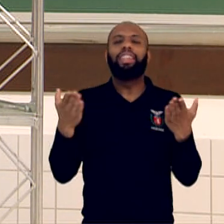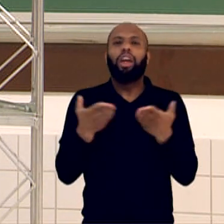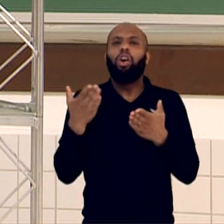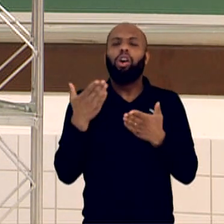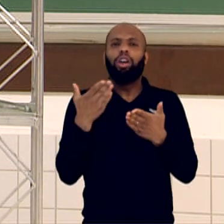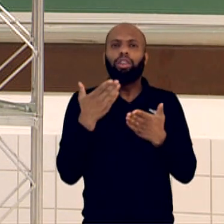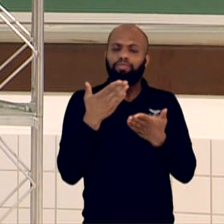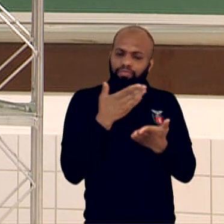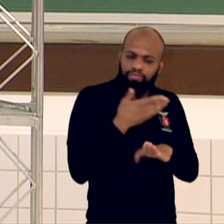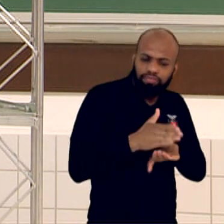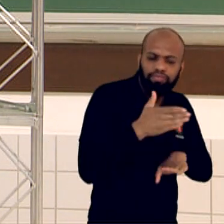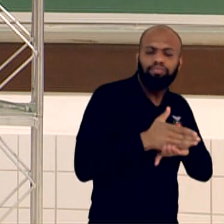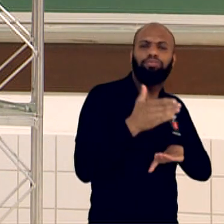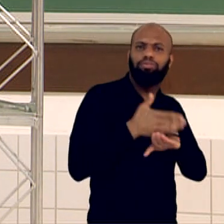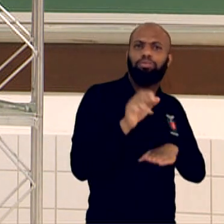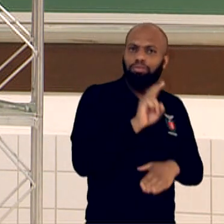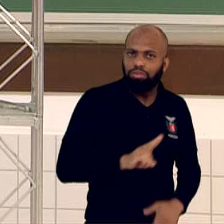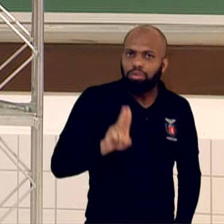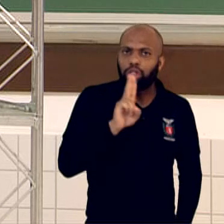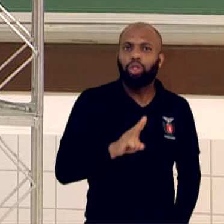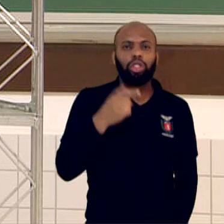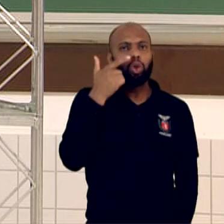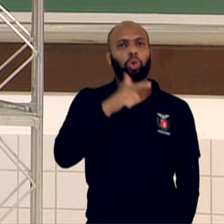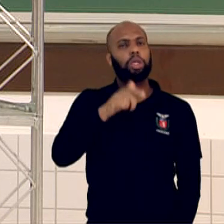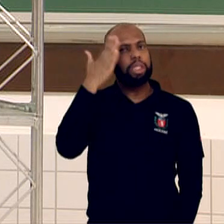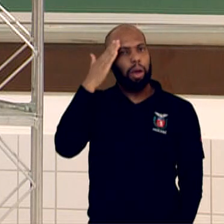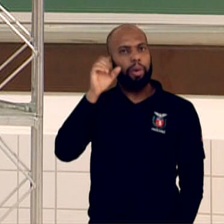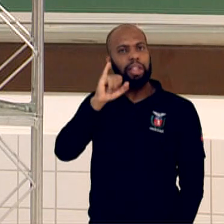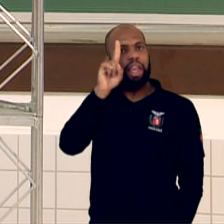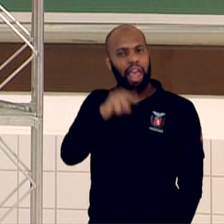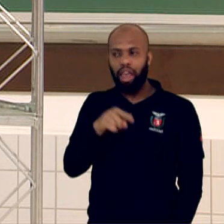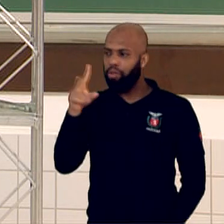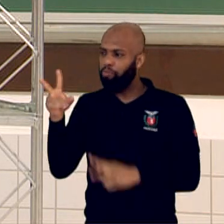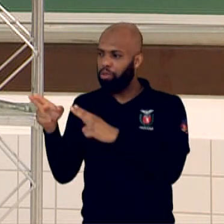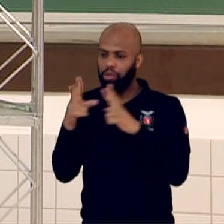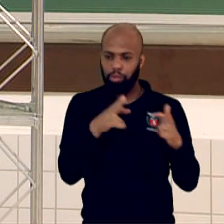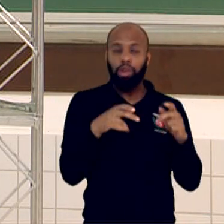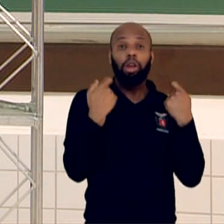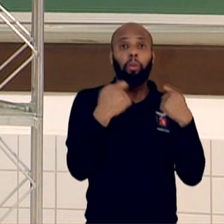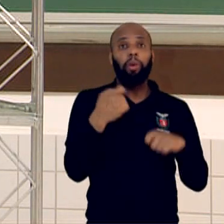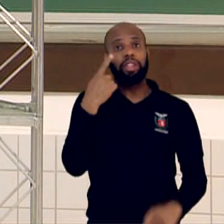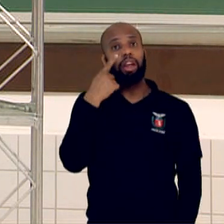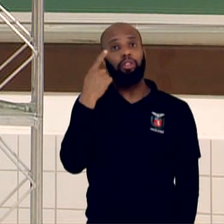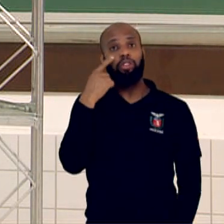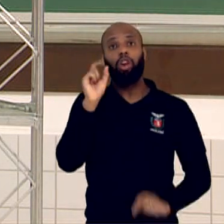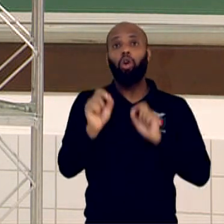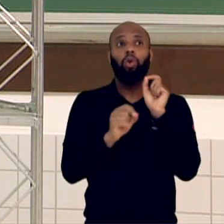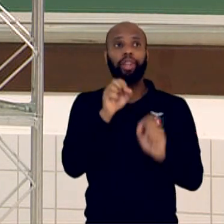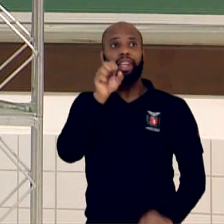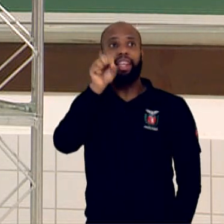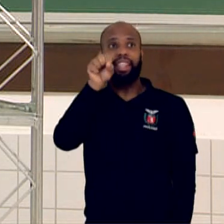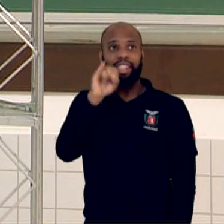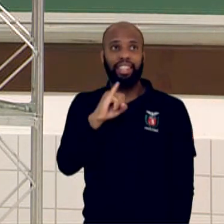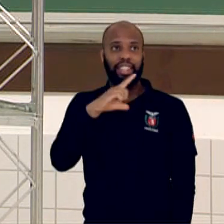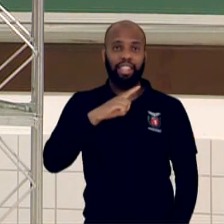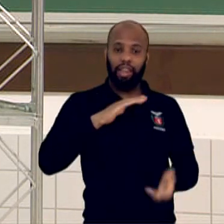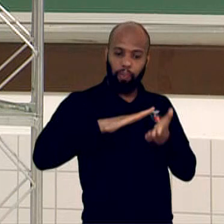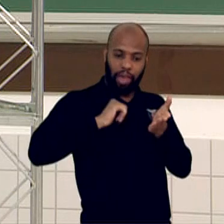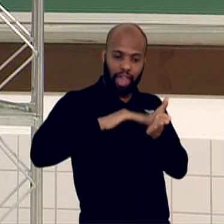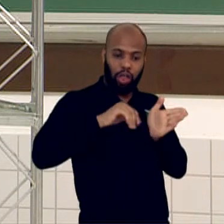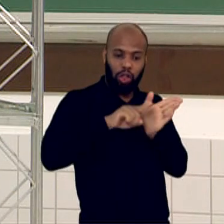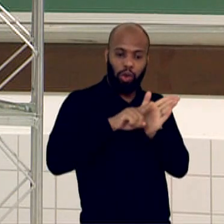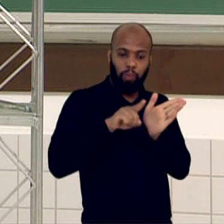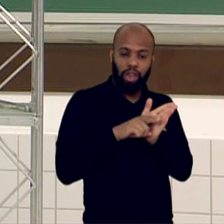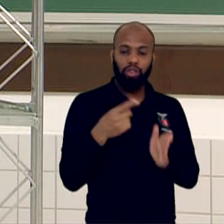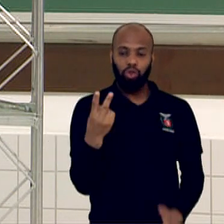prática, né, e eficiente para determinar se dois arcos são côngruos consiste em verificar se a diferença entre eles é um